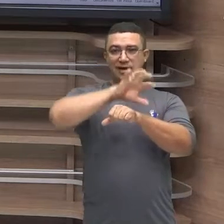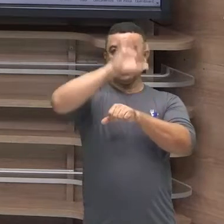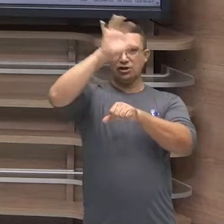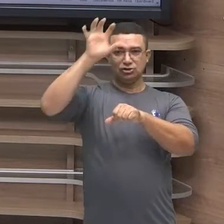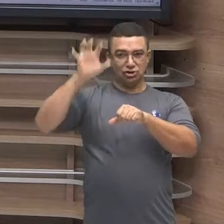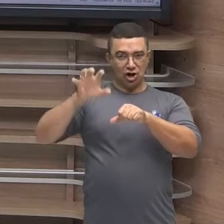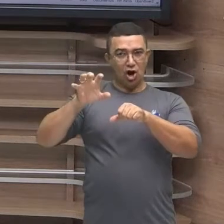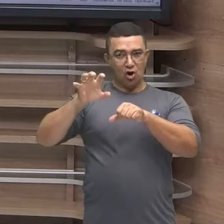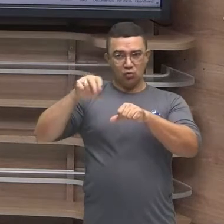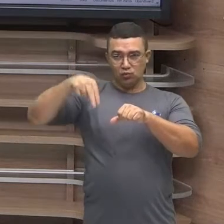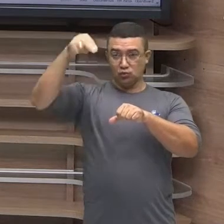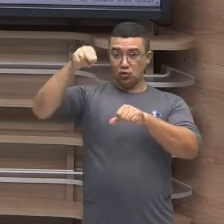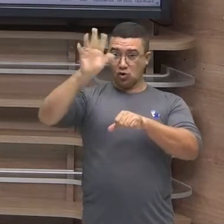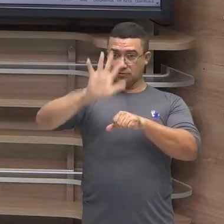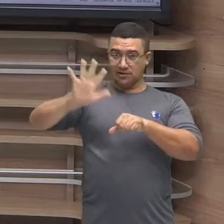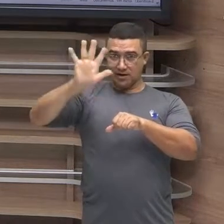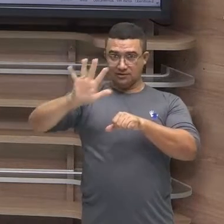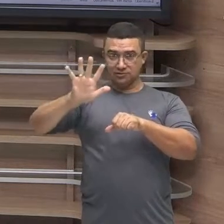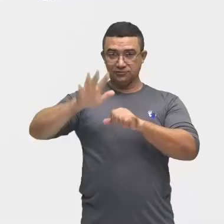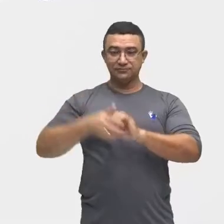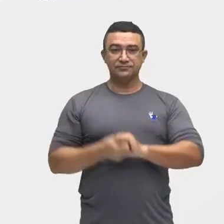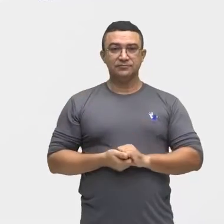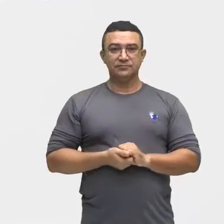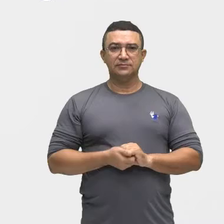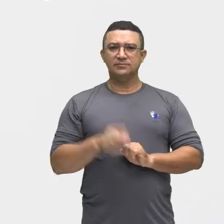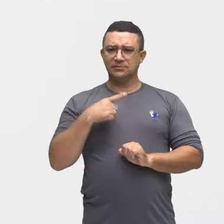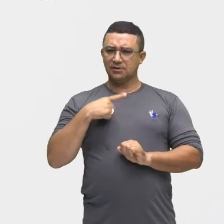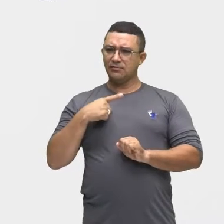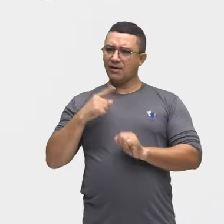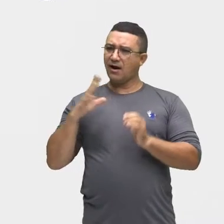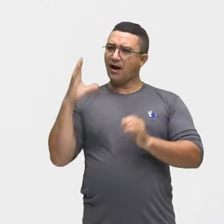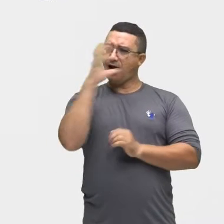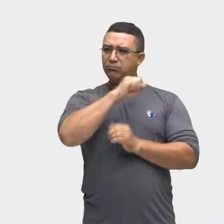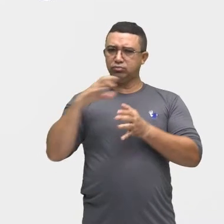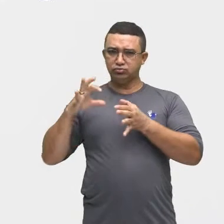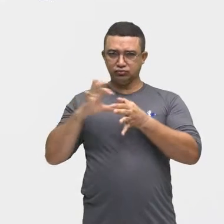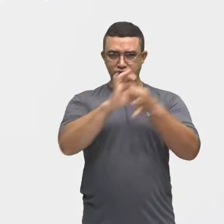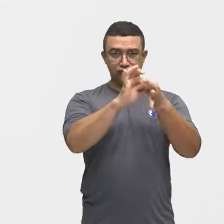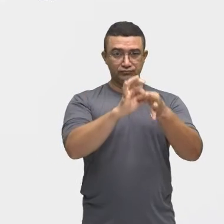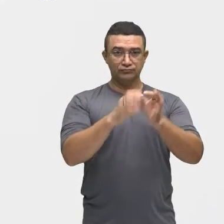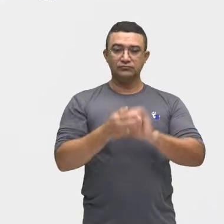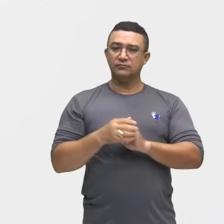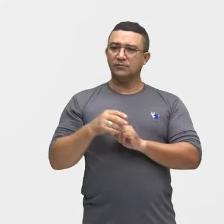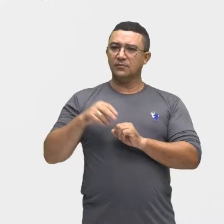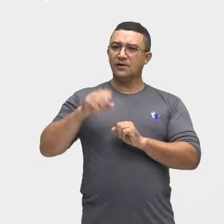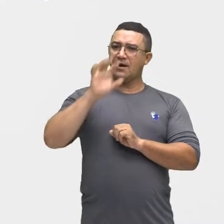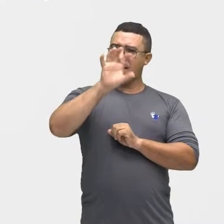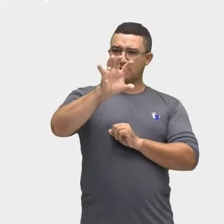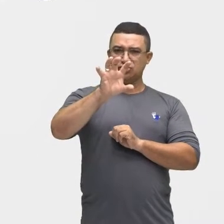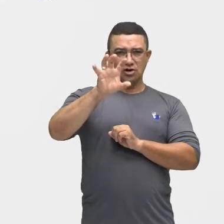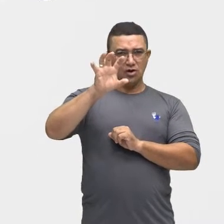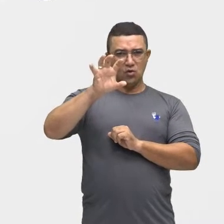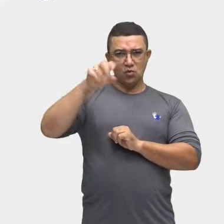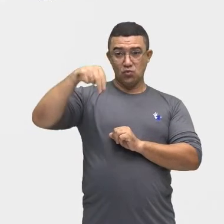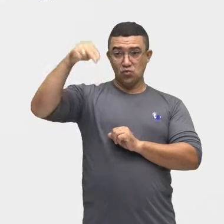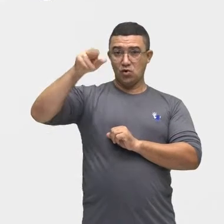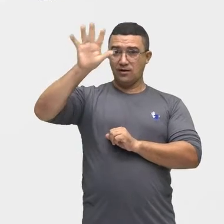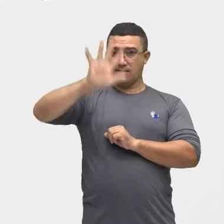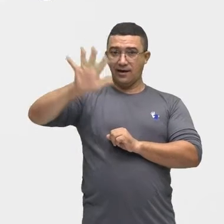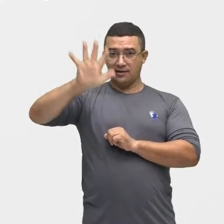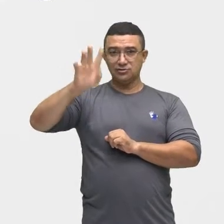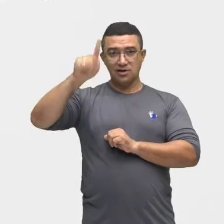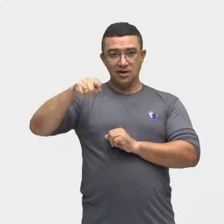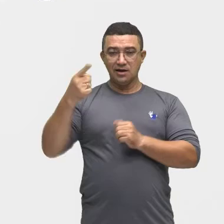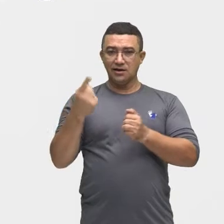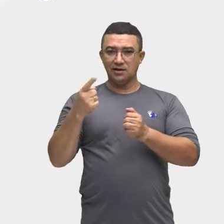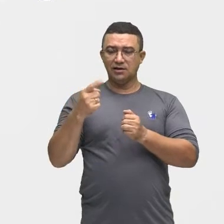região. Aí nós temos uma breve contextualização, né, a região Nordeste do território brasileiro, ela é composta aí